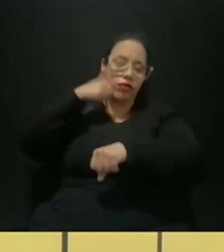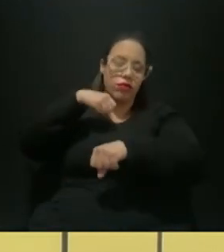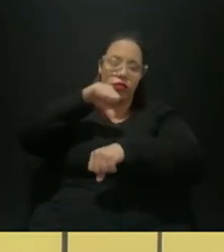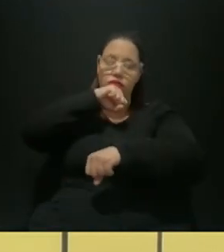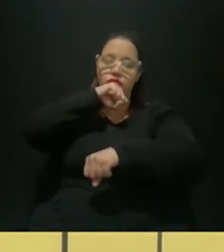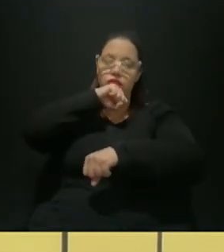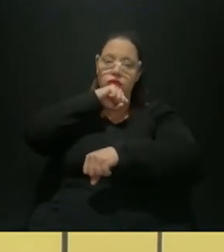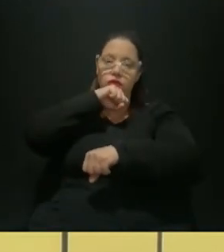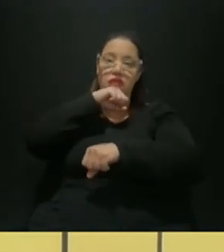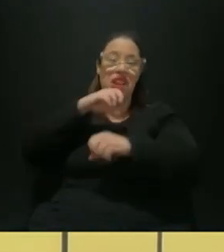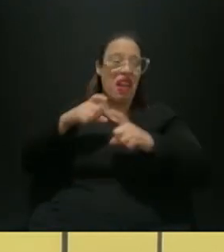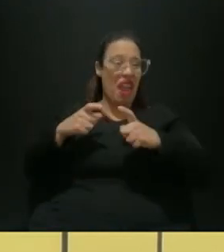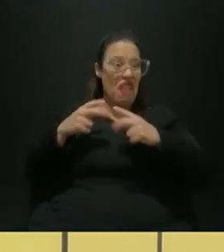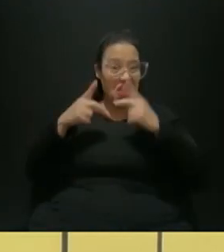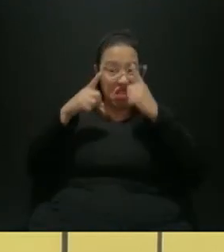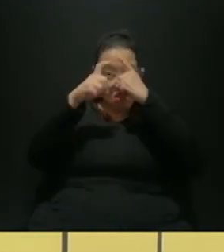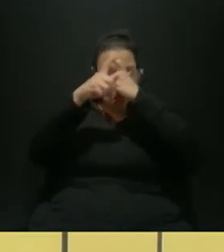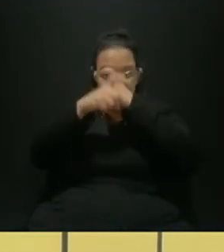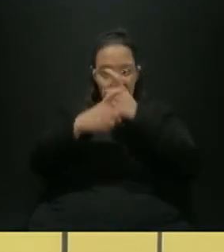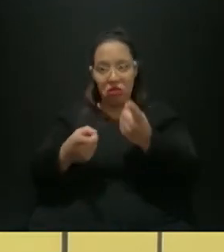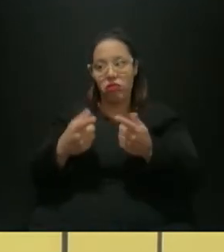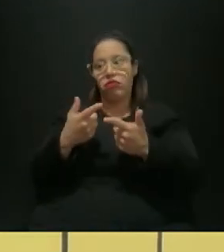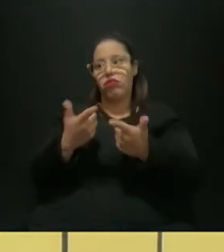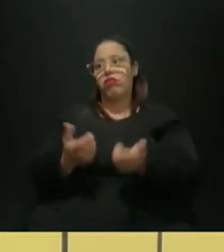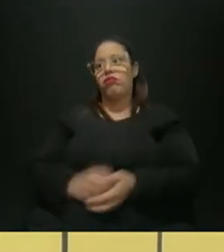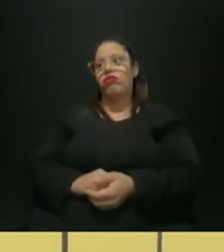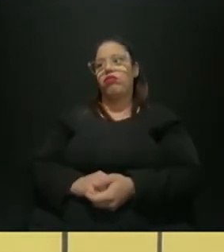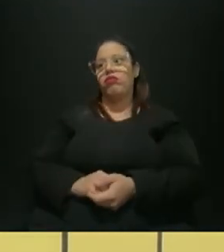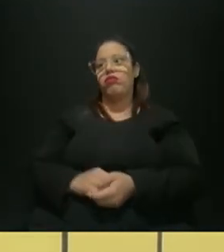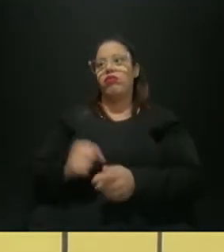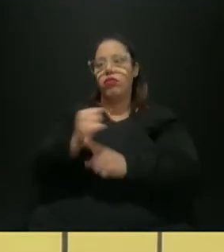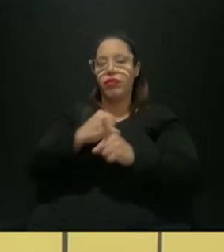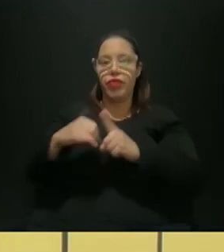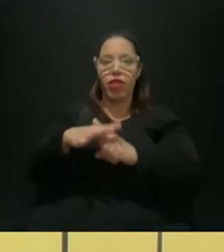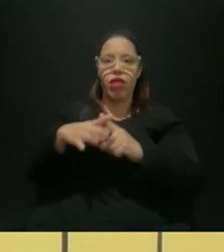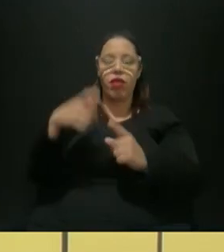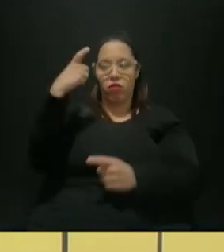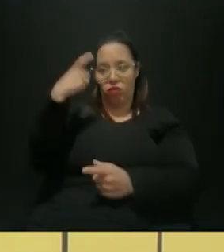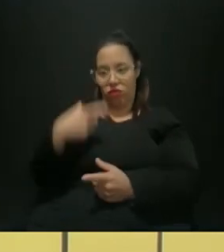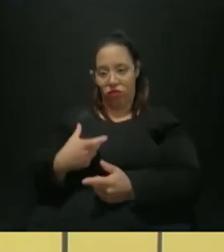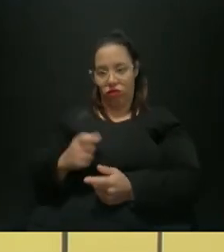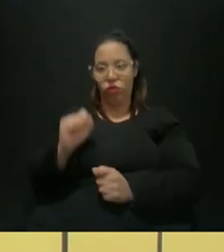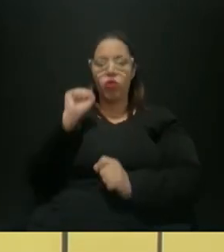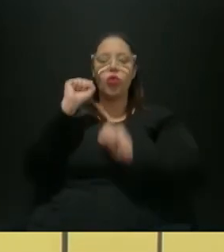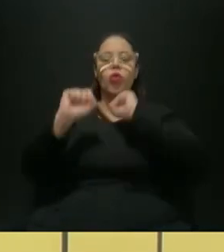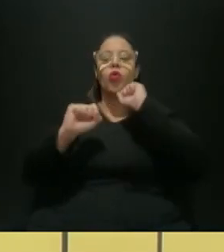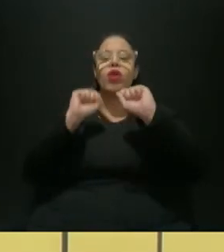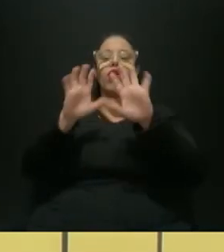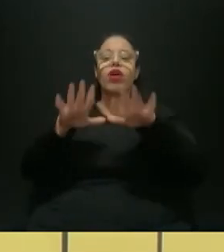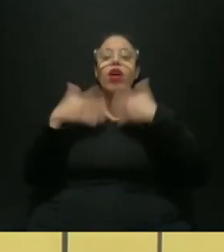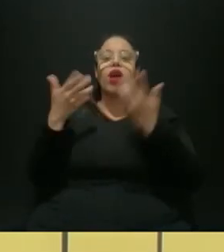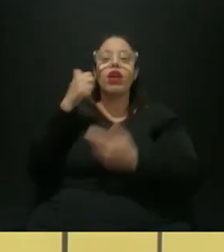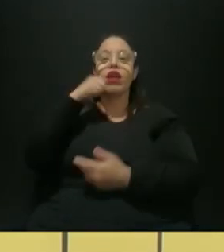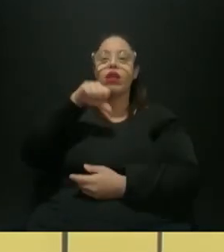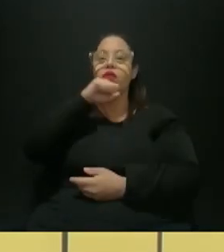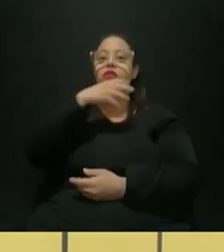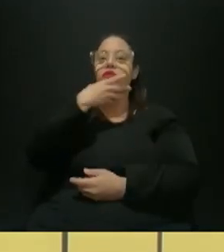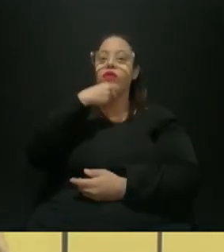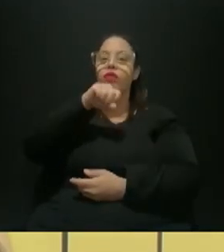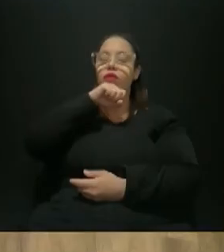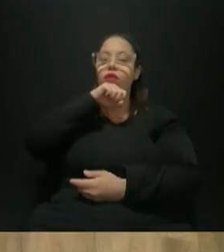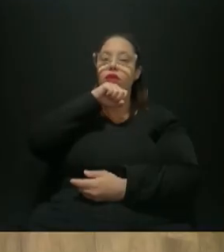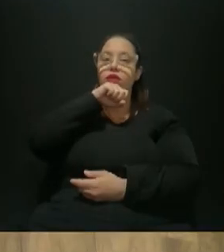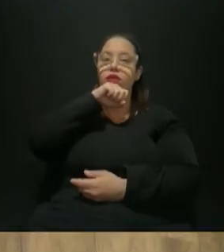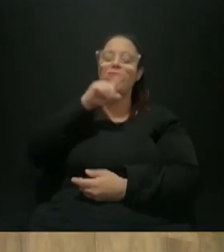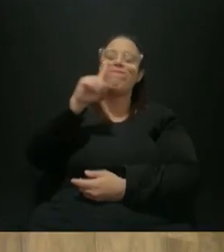na sociedade, né? Porque as pessoas precisam amadurecer para entender o que é ser pai e o que é ser mãe. Bom, mas isso acho que a gente vai ter que deixar para um